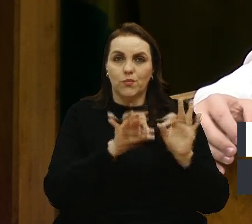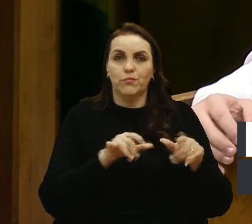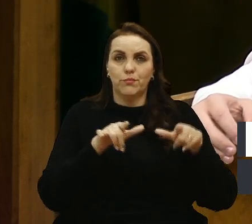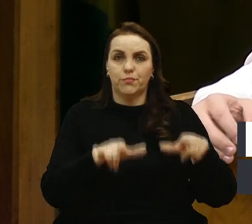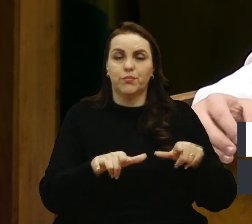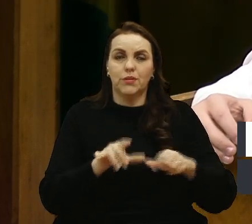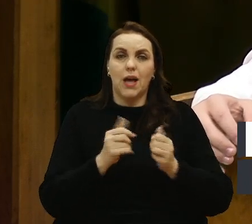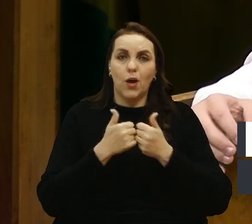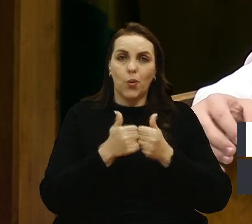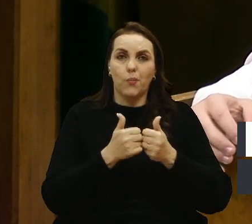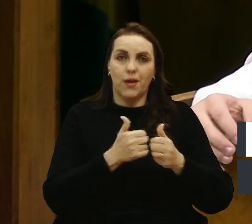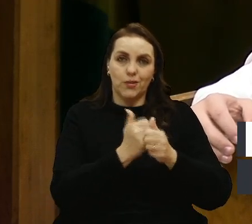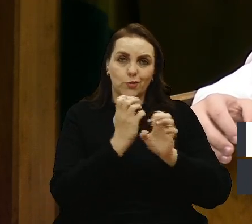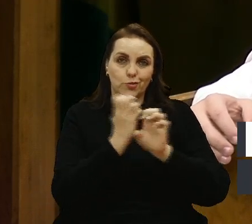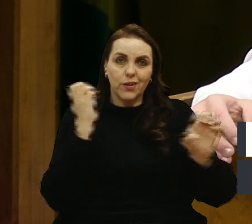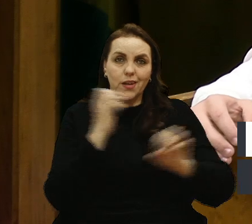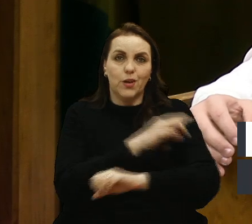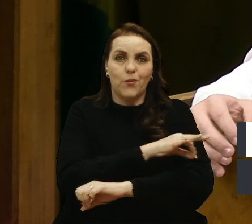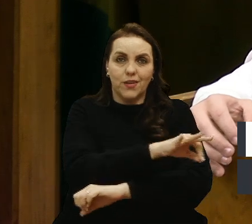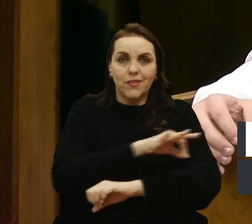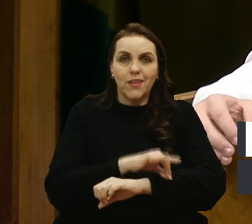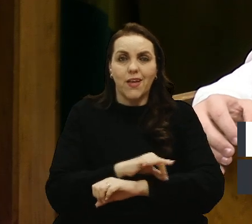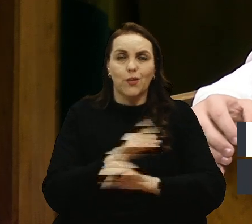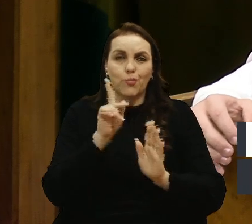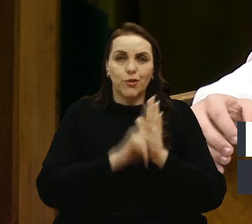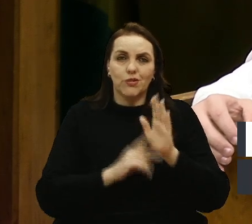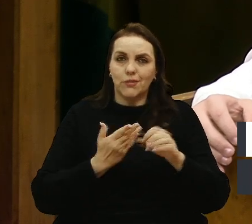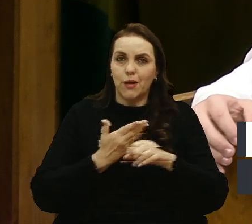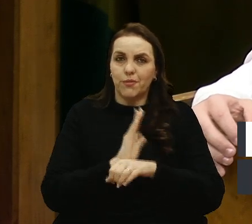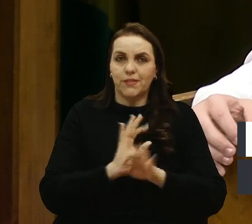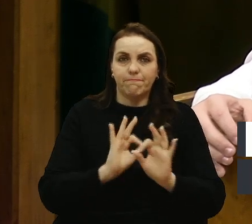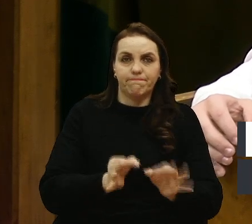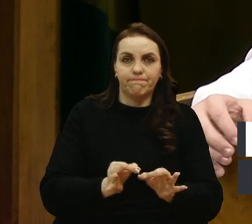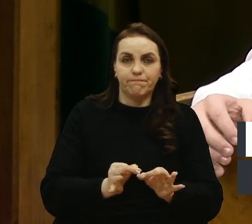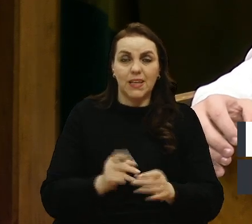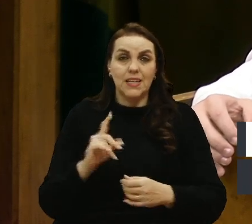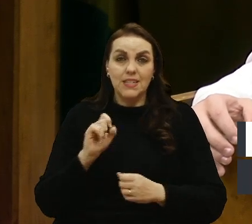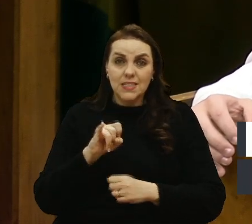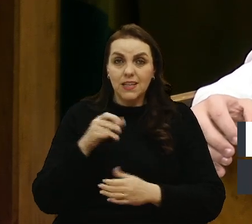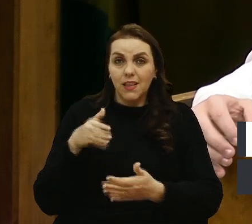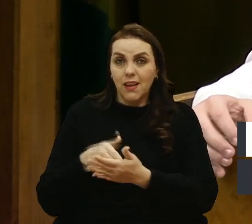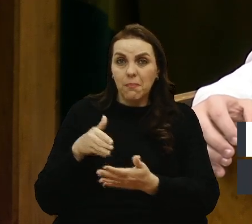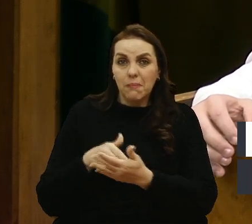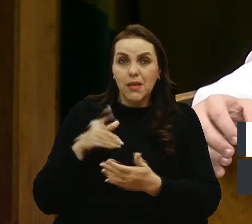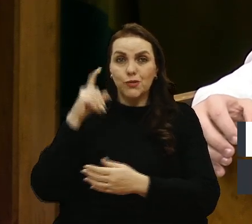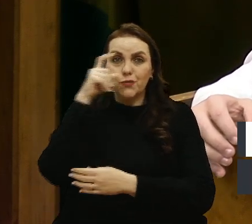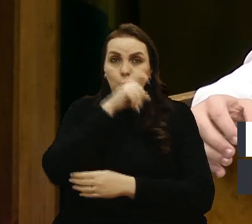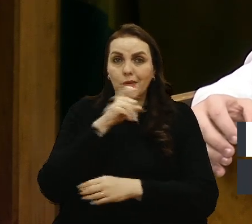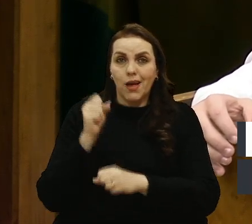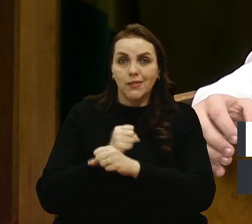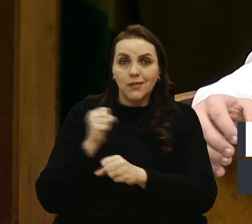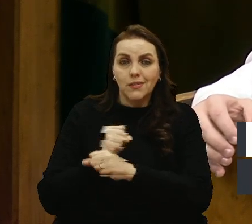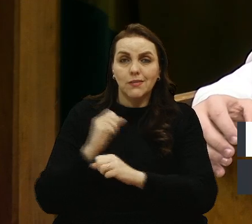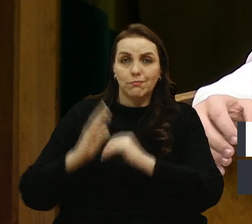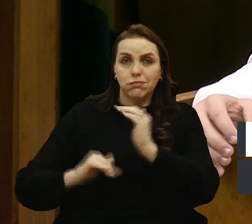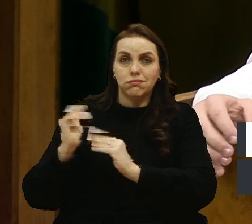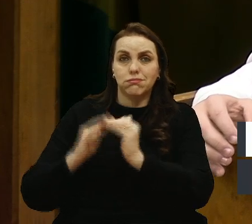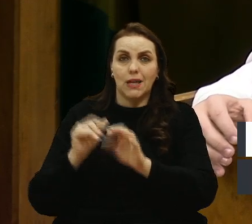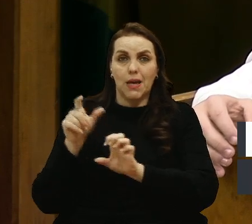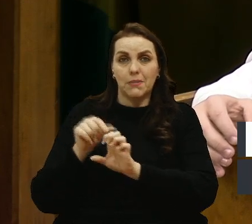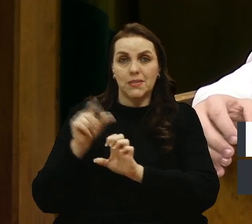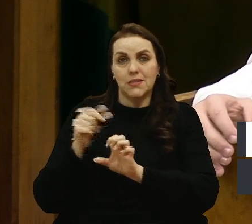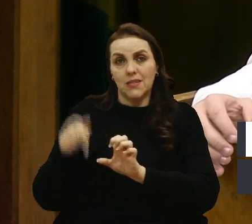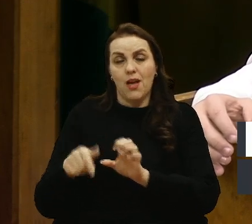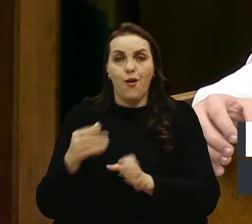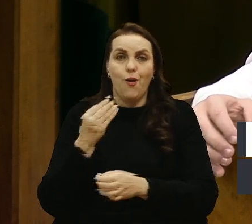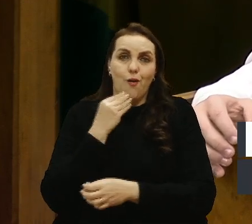com projeto aprovado. Se a gente dificulta a vida de quem quer construir, de quem quer empreender na cidade, evidentemente que eles vão fazer de forma